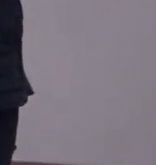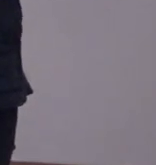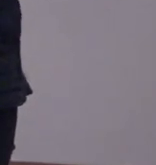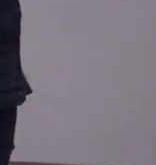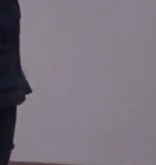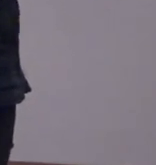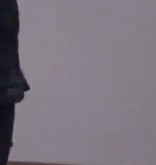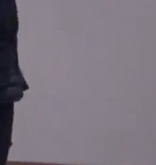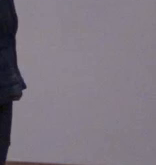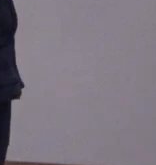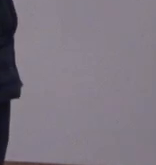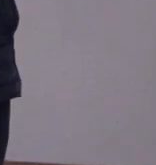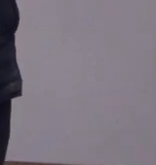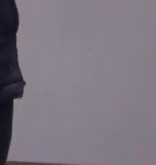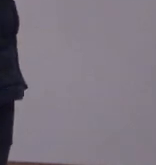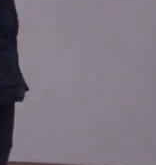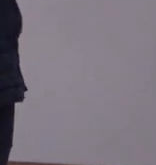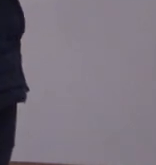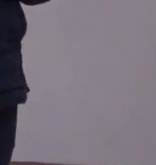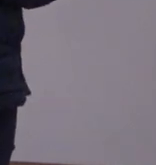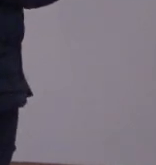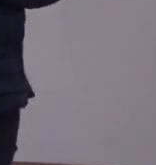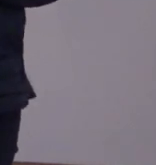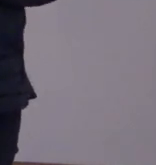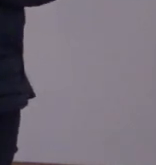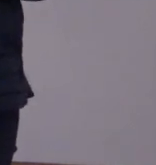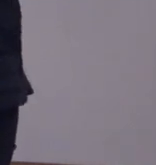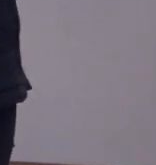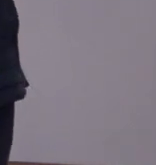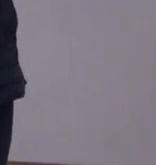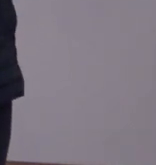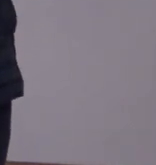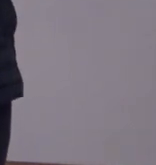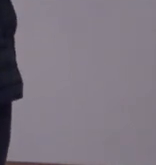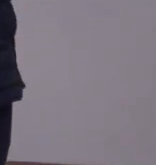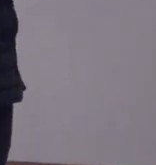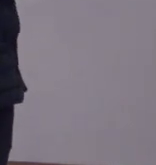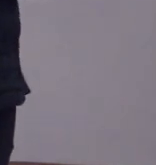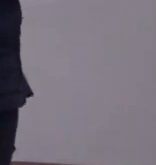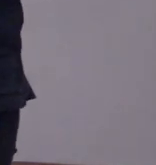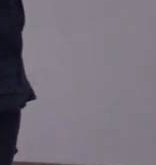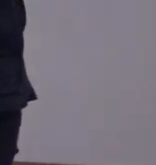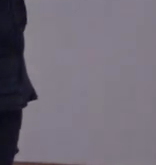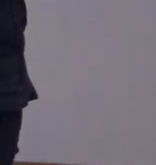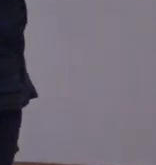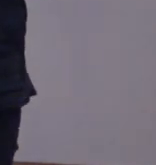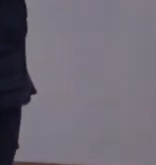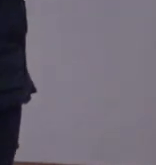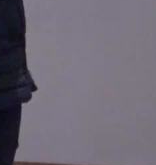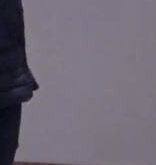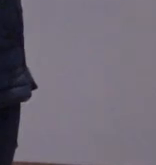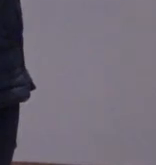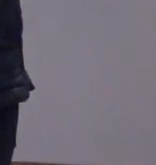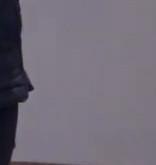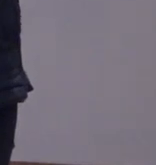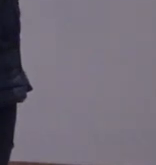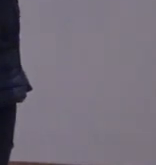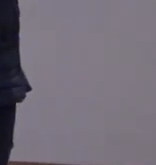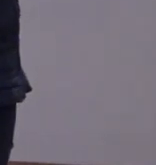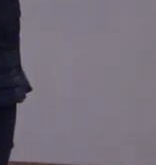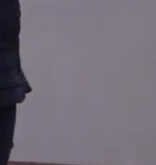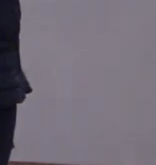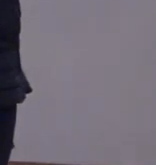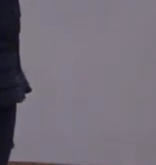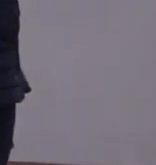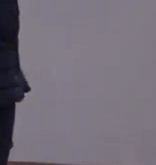da rede de atendimento de proteção à criança e adolescente. Eu trabalhei no município de Lages, na alta complexidade